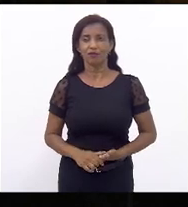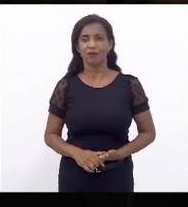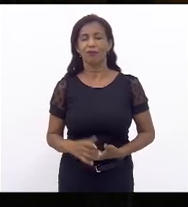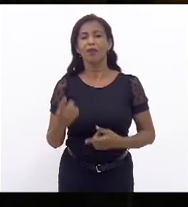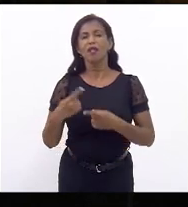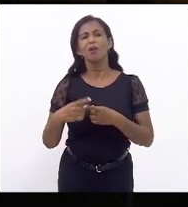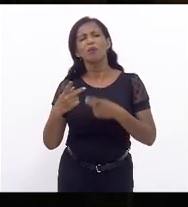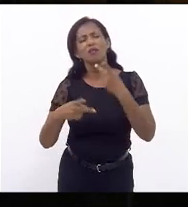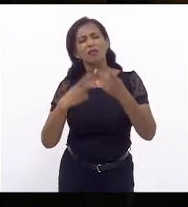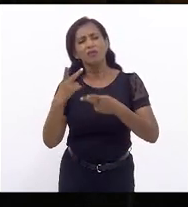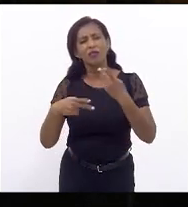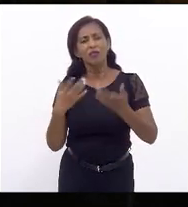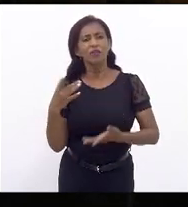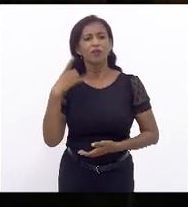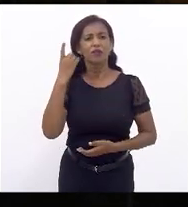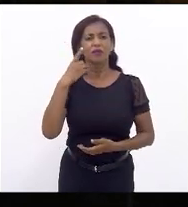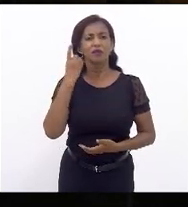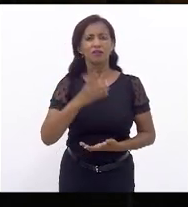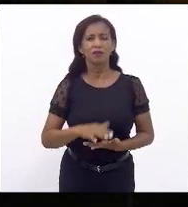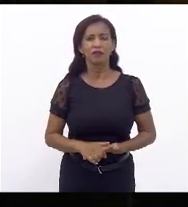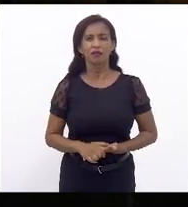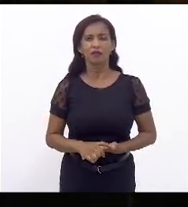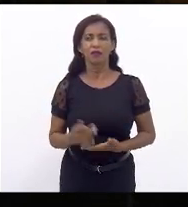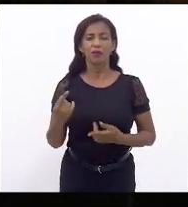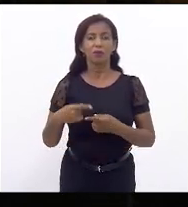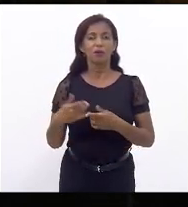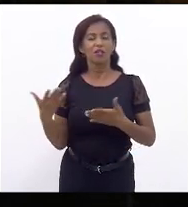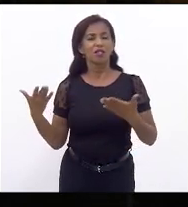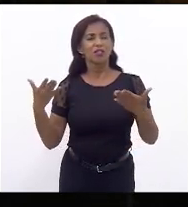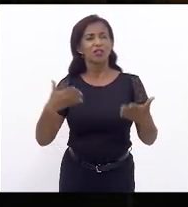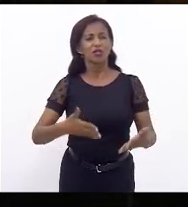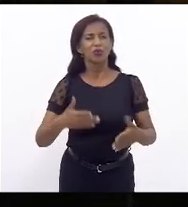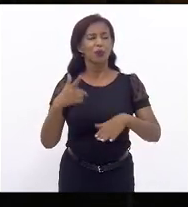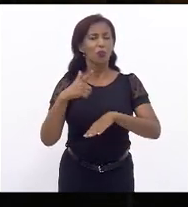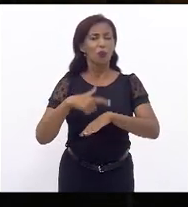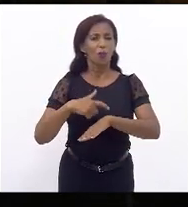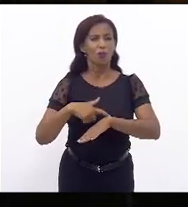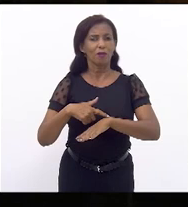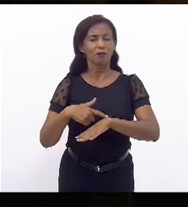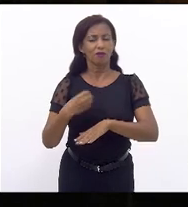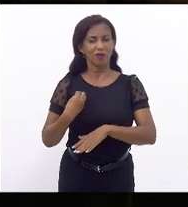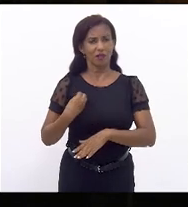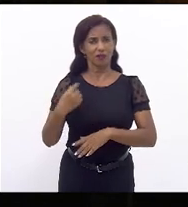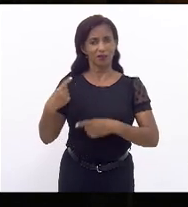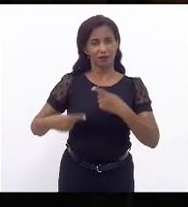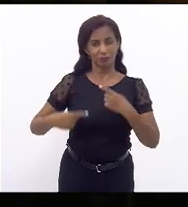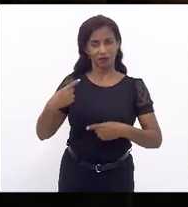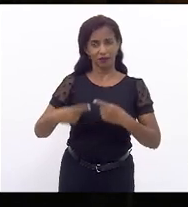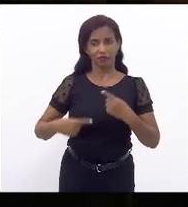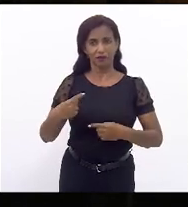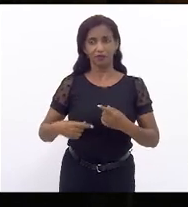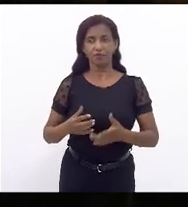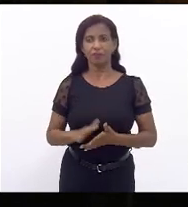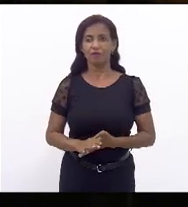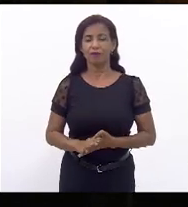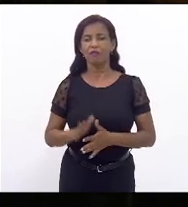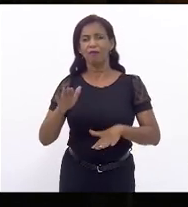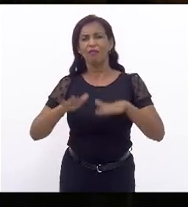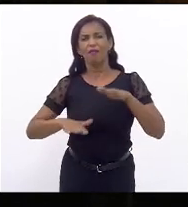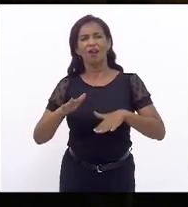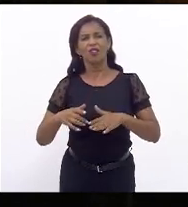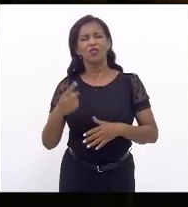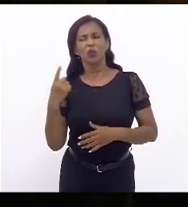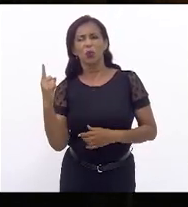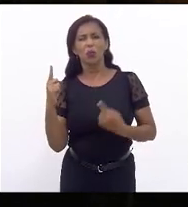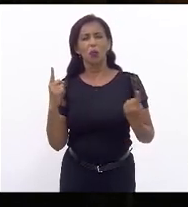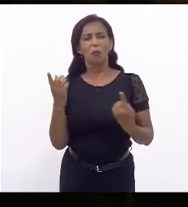que você está dizendo isso, deputada? Porque chegou um momento na nossa vida política, tia Ju, que às vezes um quer